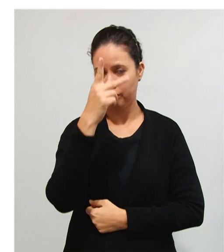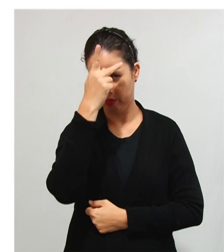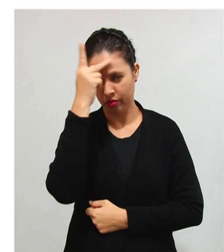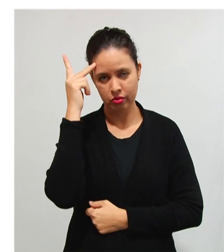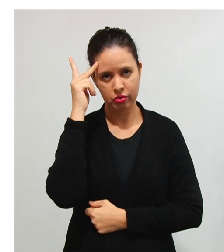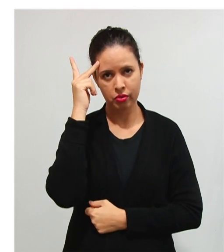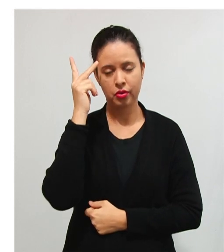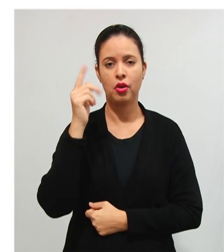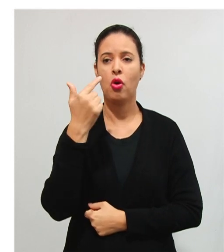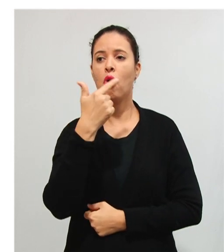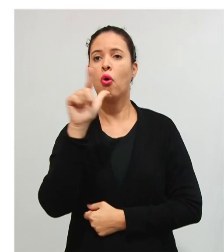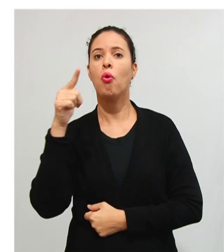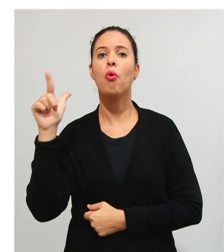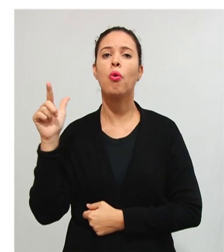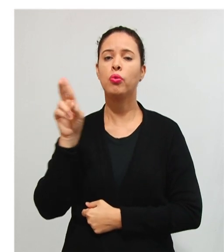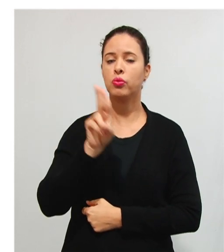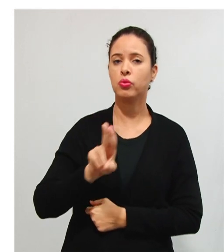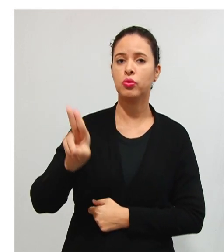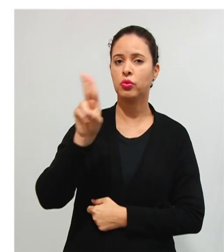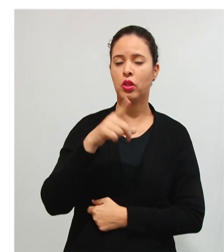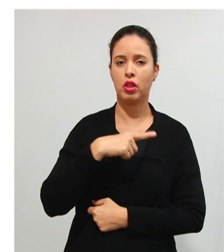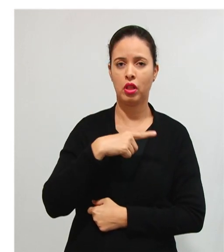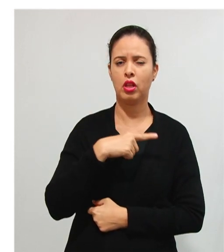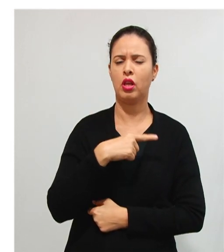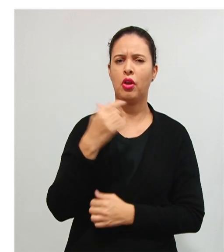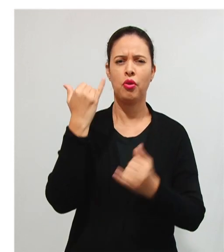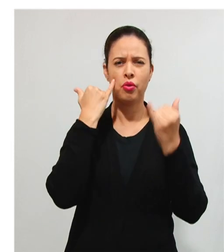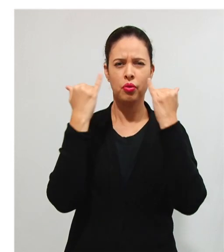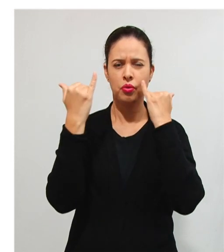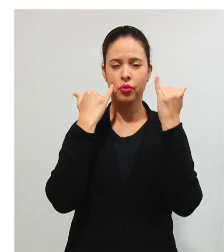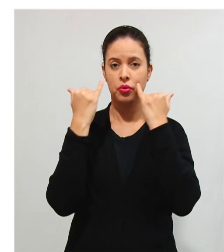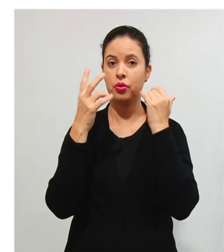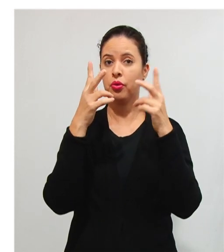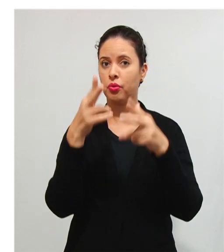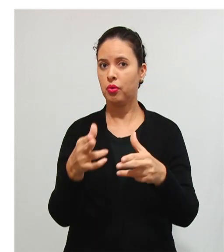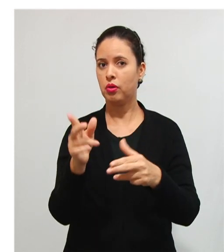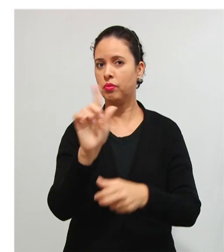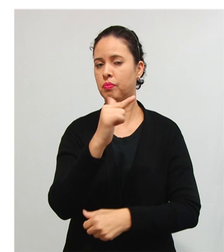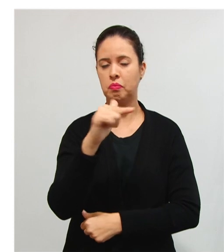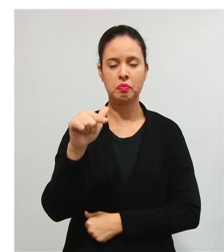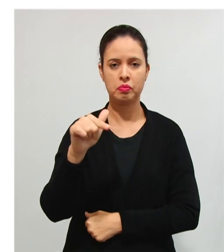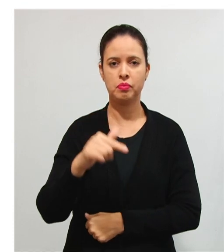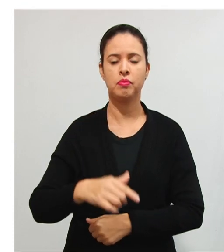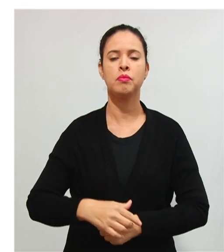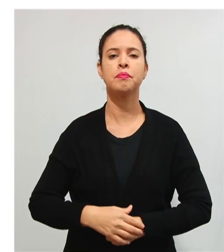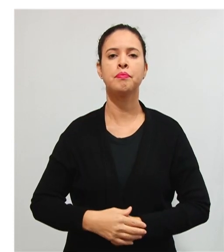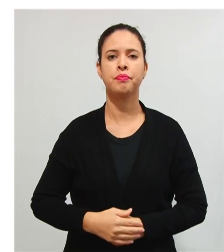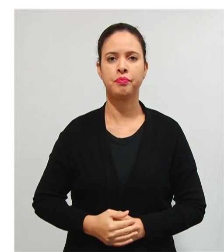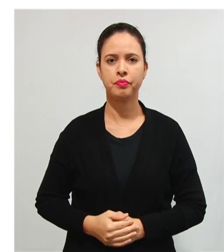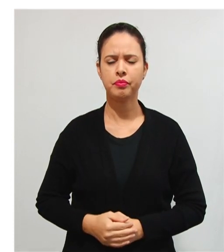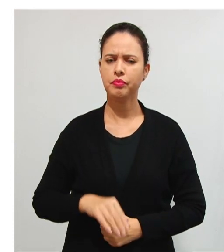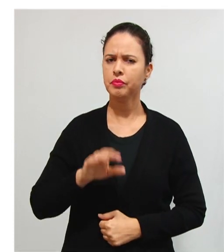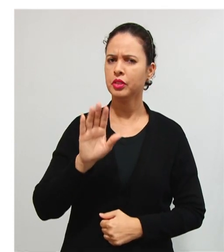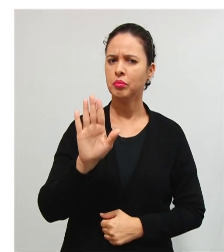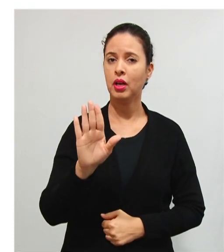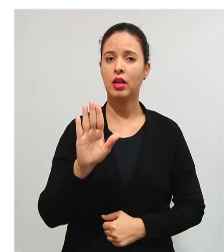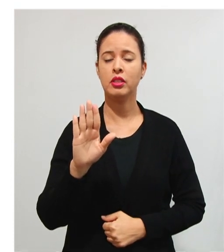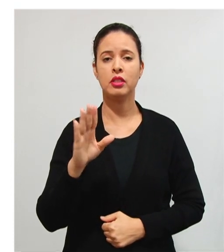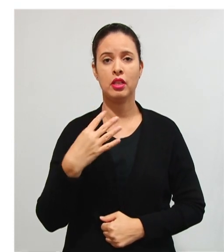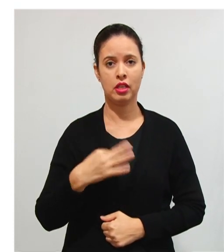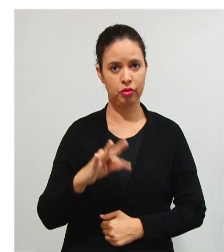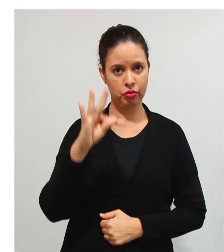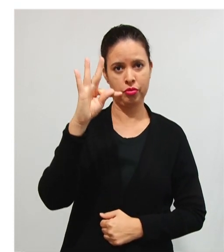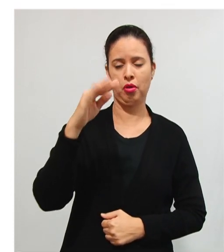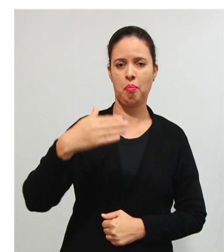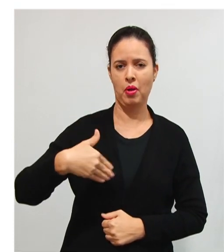Provavelmente não terá outros usuários que recebam as mesmas informações que você está recebendo. Mas a tecnologia